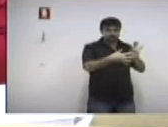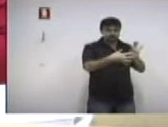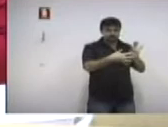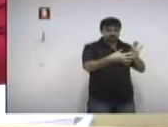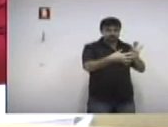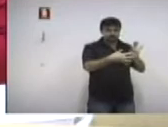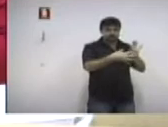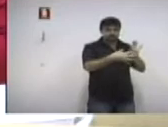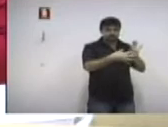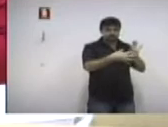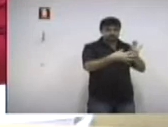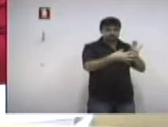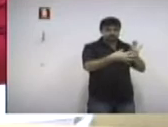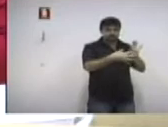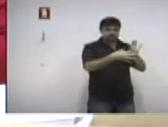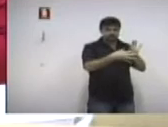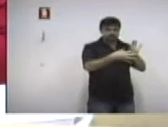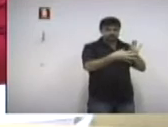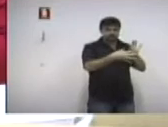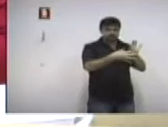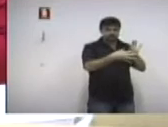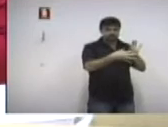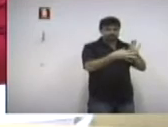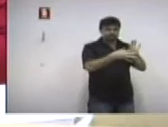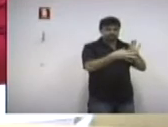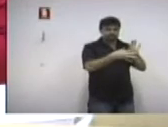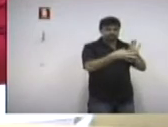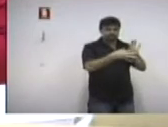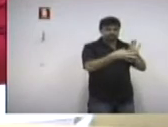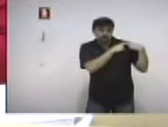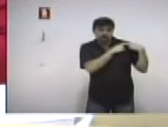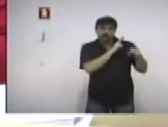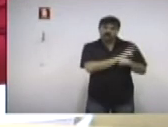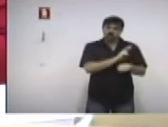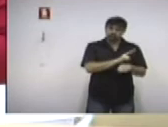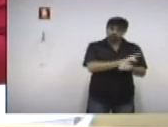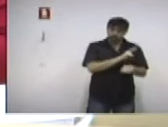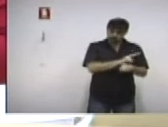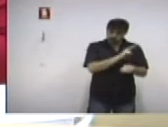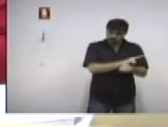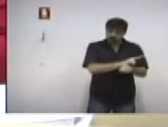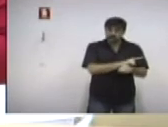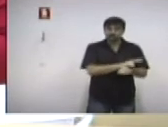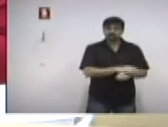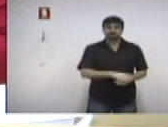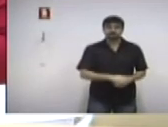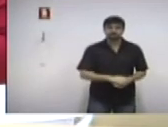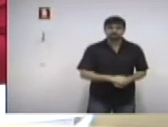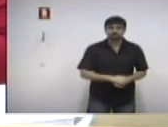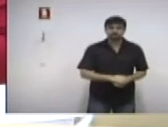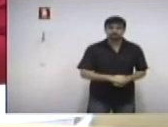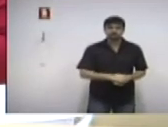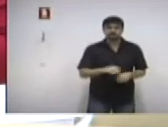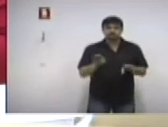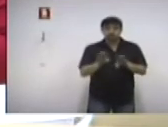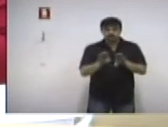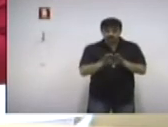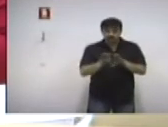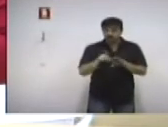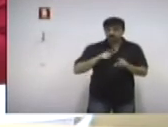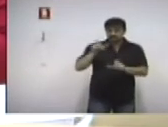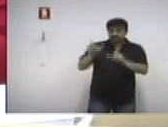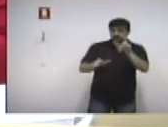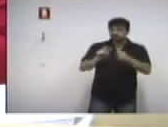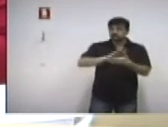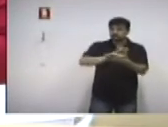a posse responsável adoção responsável ao cuidado aos crimes